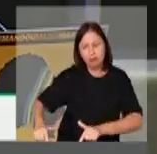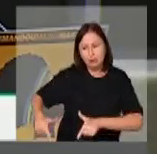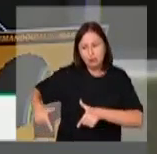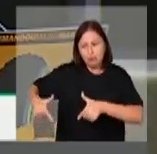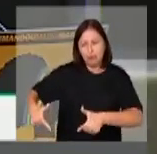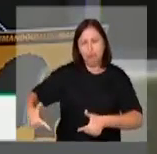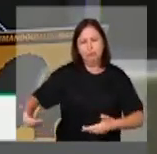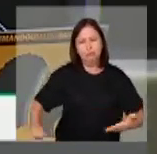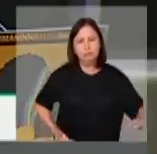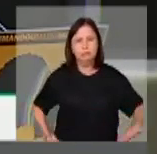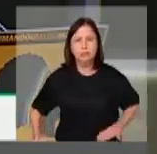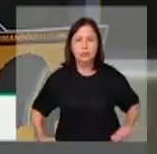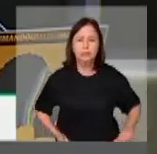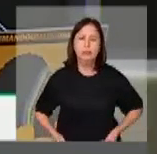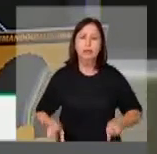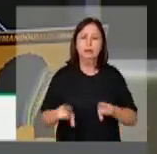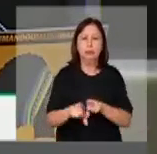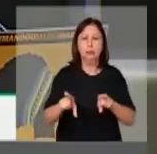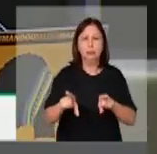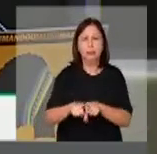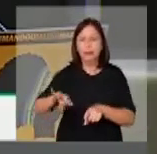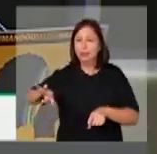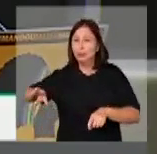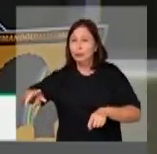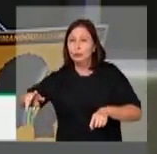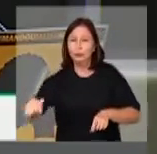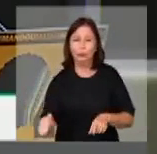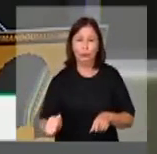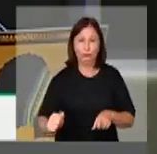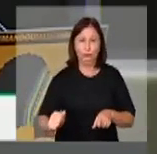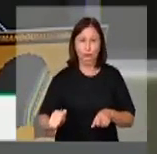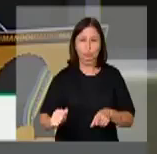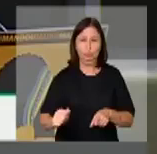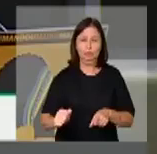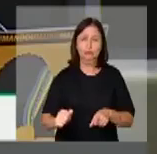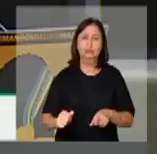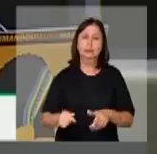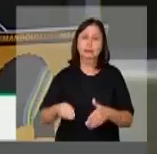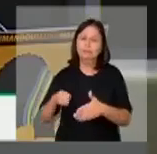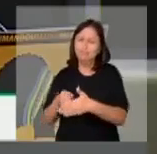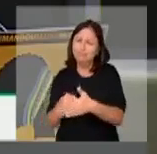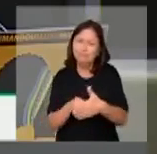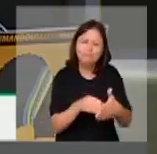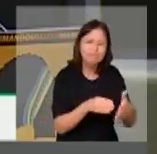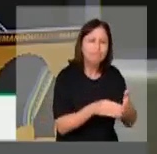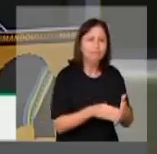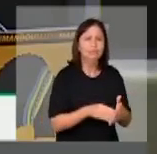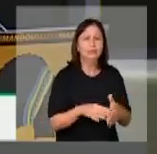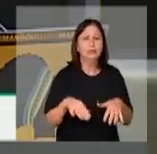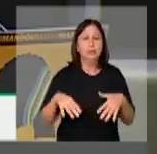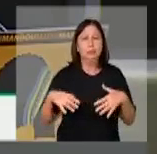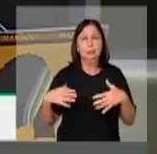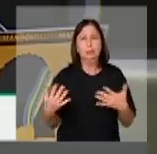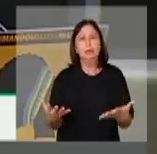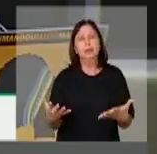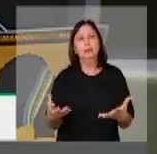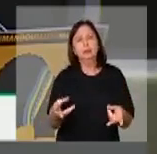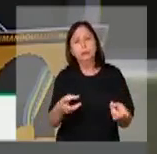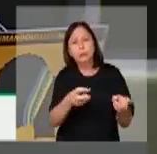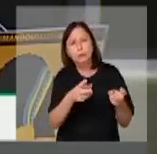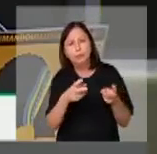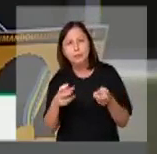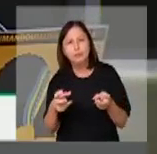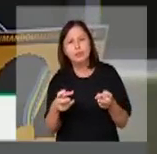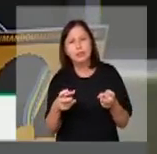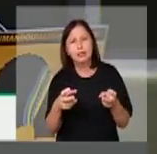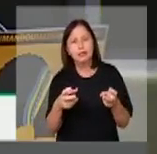contra todas as formas de opressão tão materializada na vida,